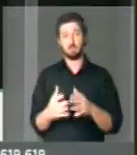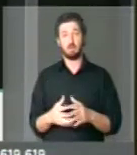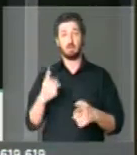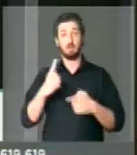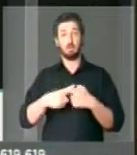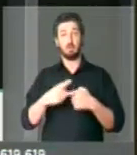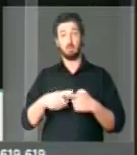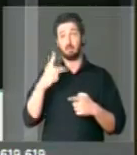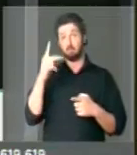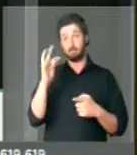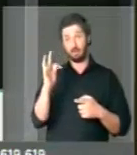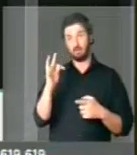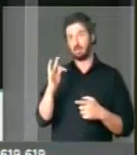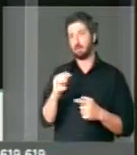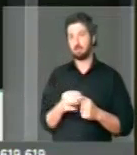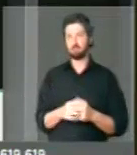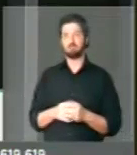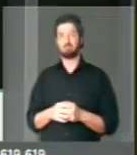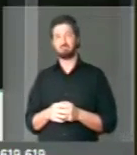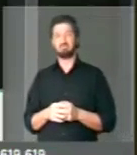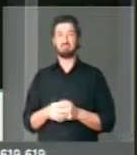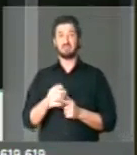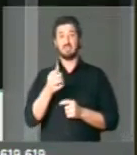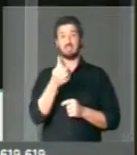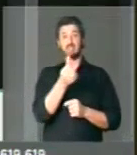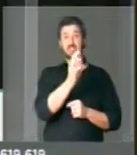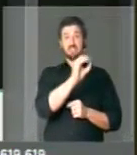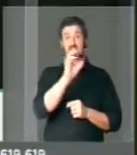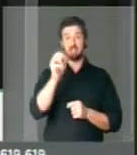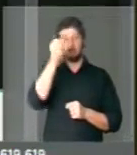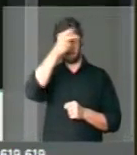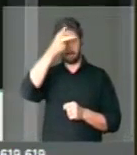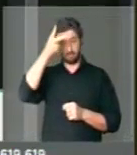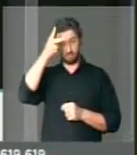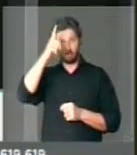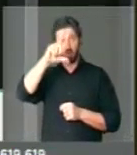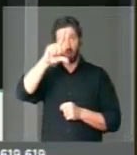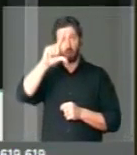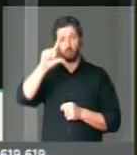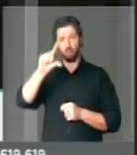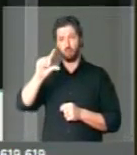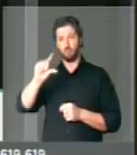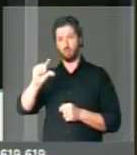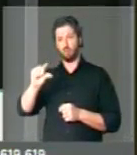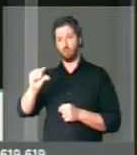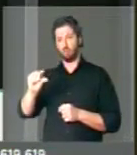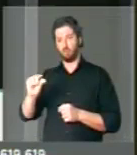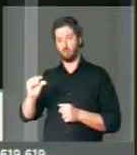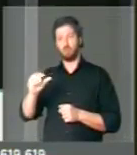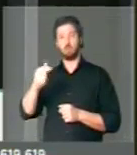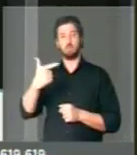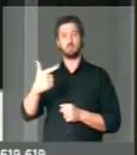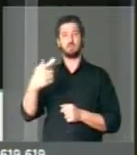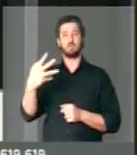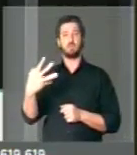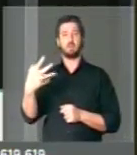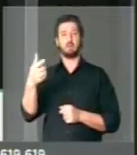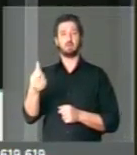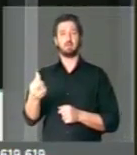quando o PT caiu de pouco mais de 600 prefeituras para 246